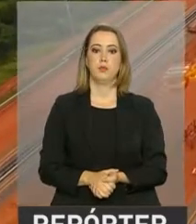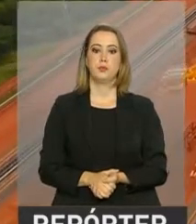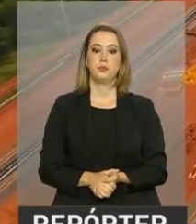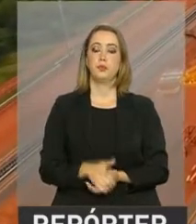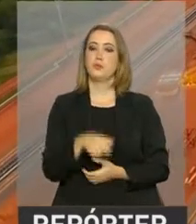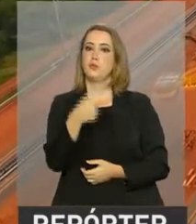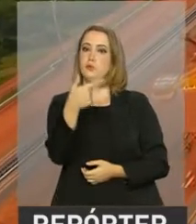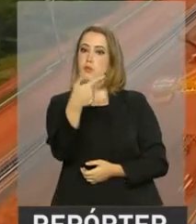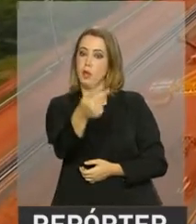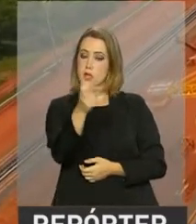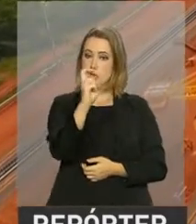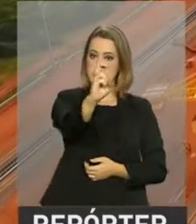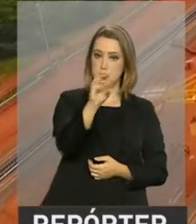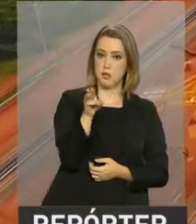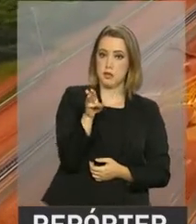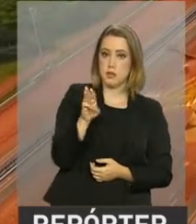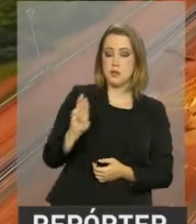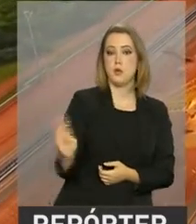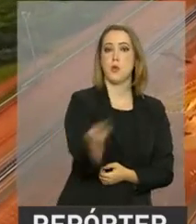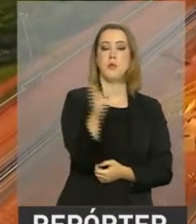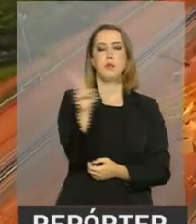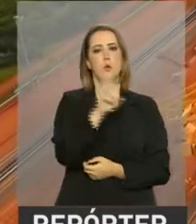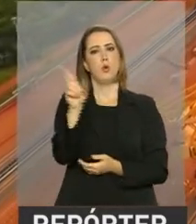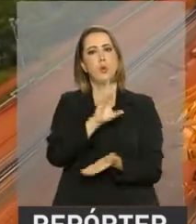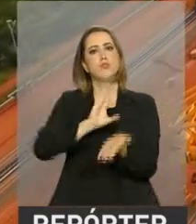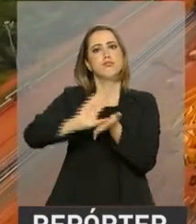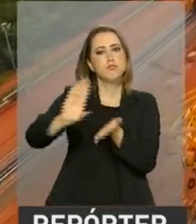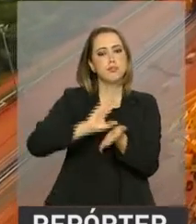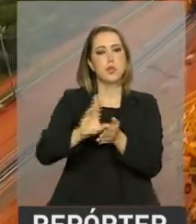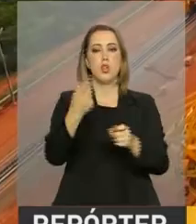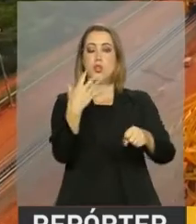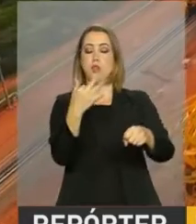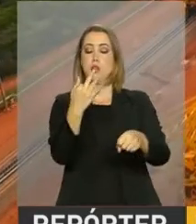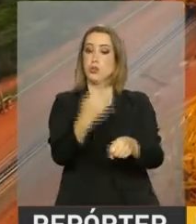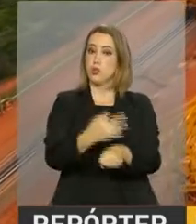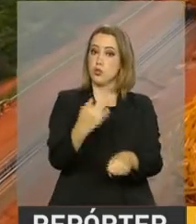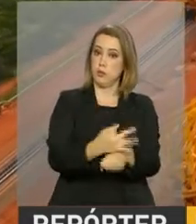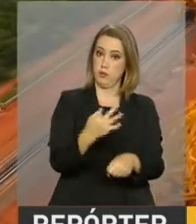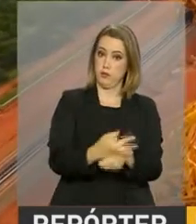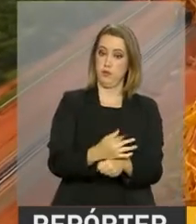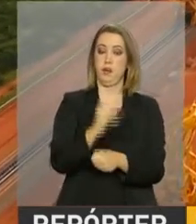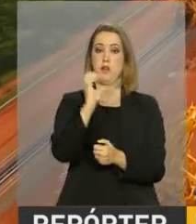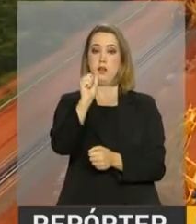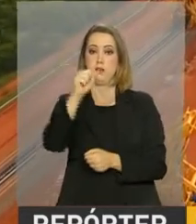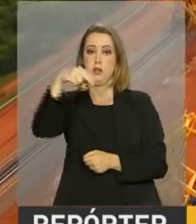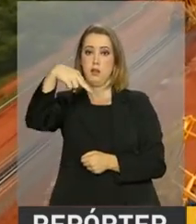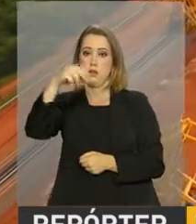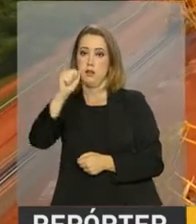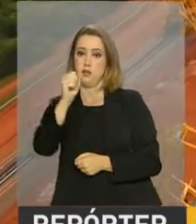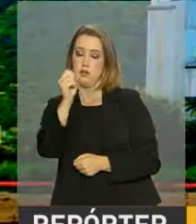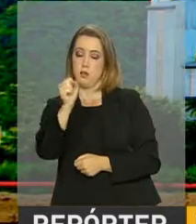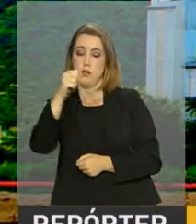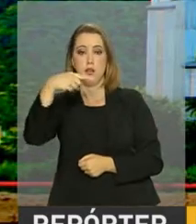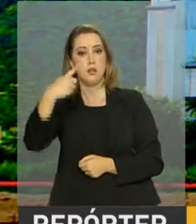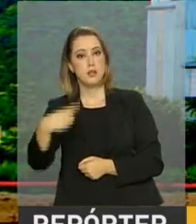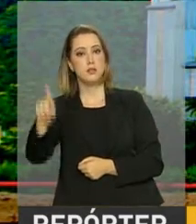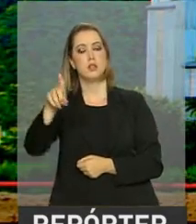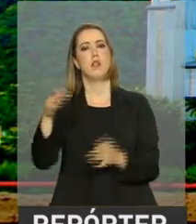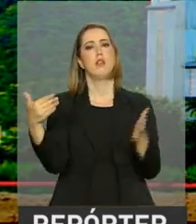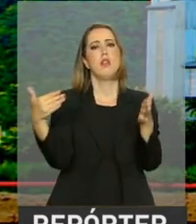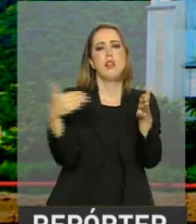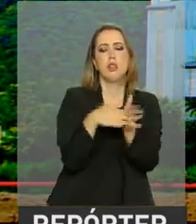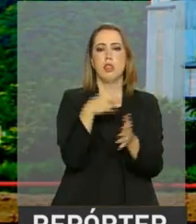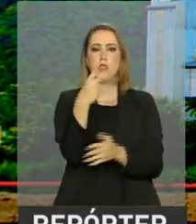Serão 75 milhões de toneladas de minério de ferro produzidas por ano aqui em Canaã dos Carajás até 2020. Só